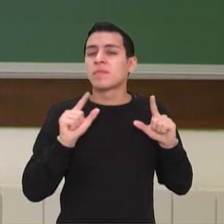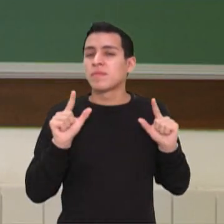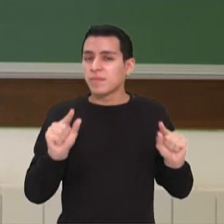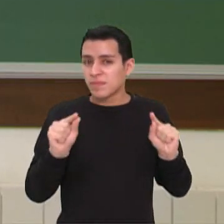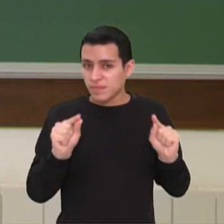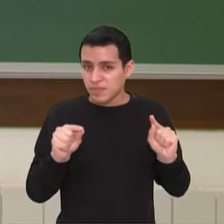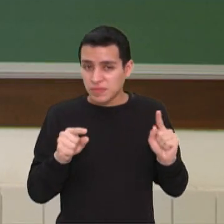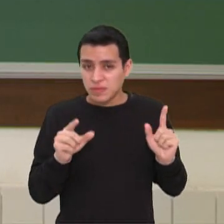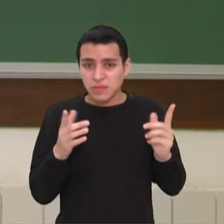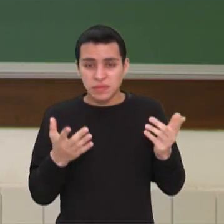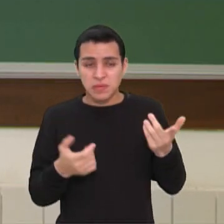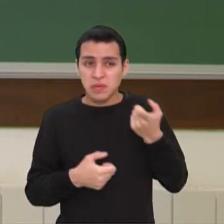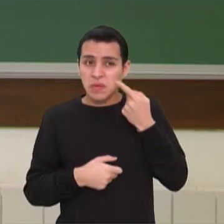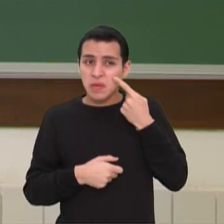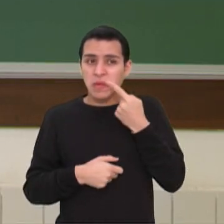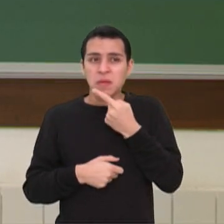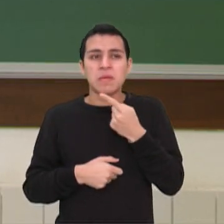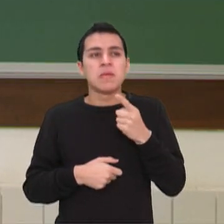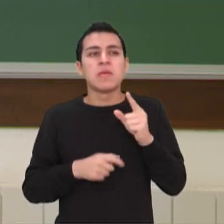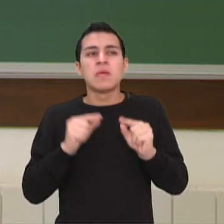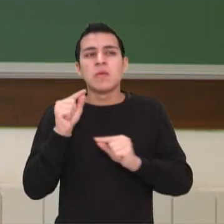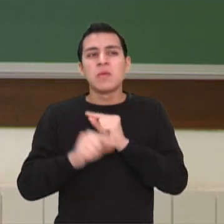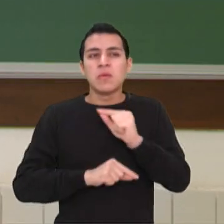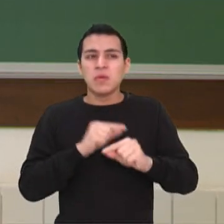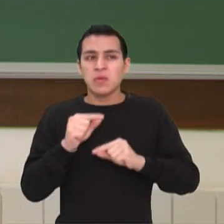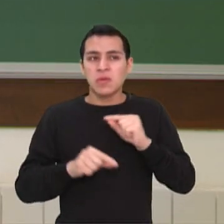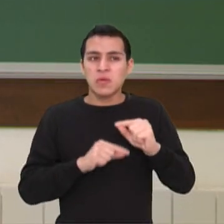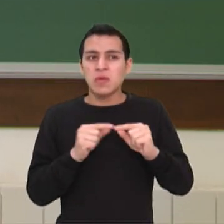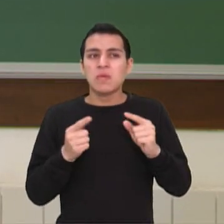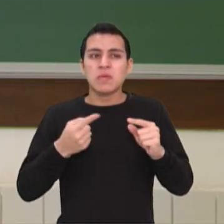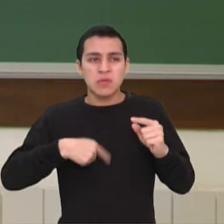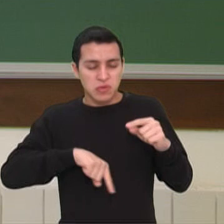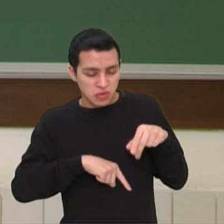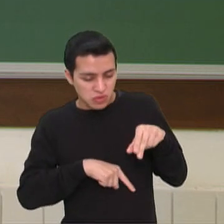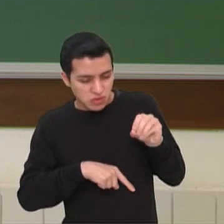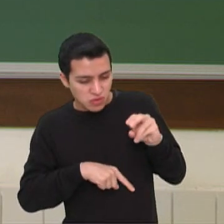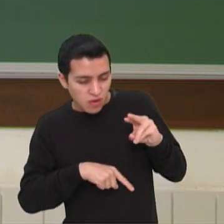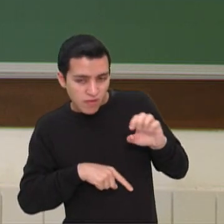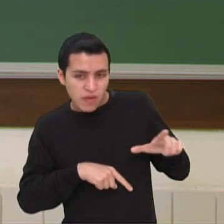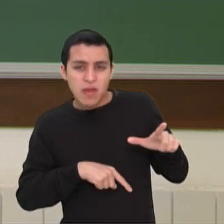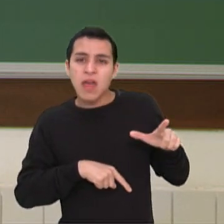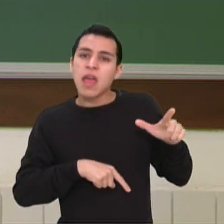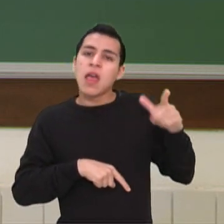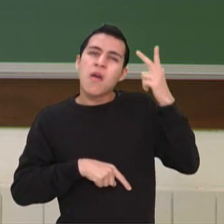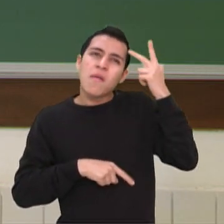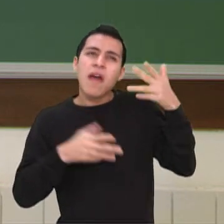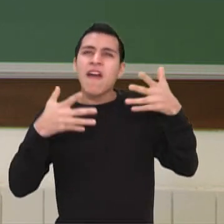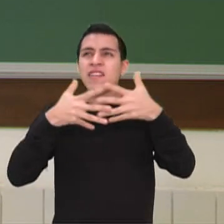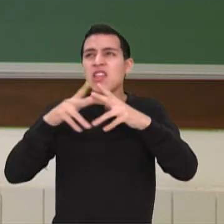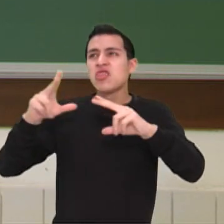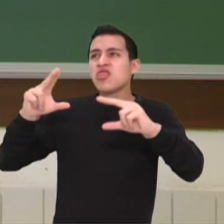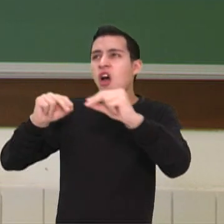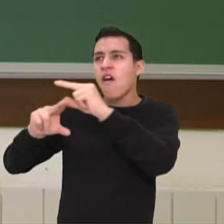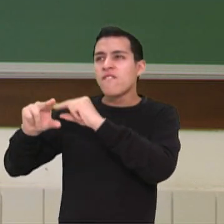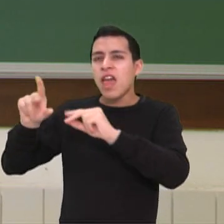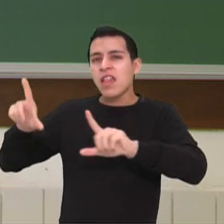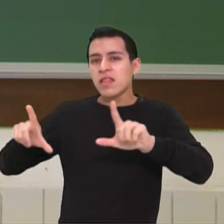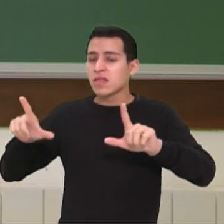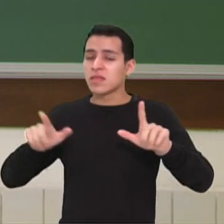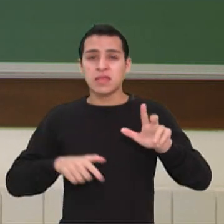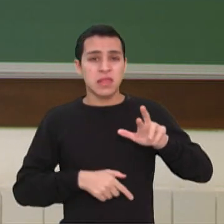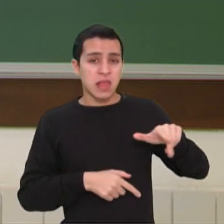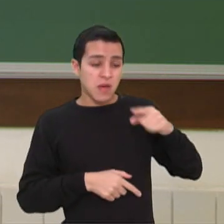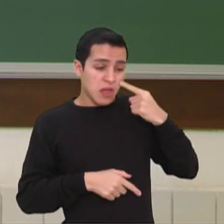seguinte, novel. Novel é comum a gente confundir com novela, mas não. Novel é